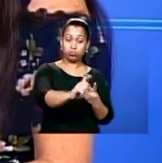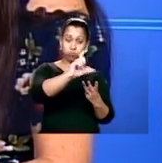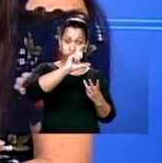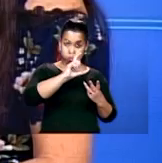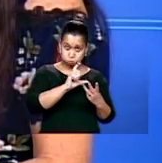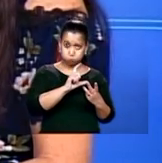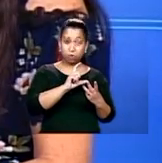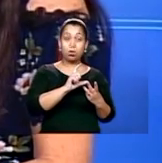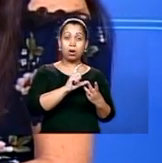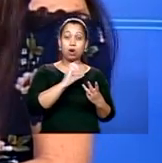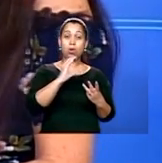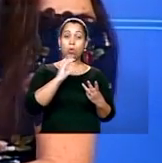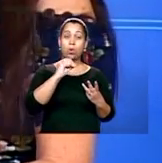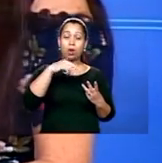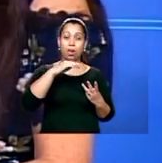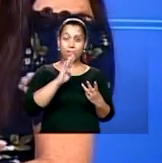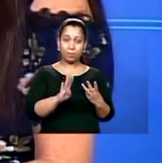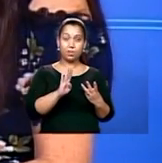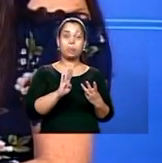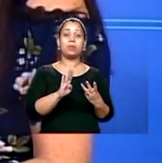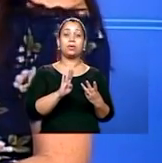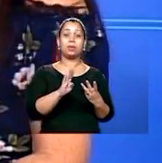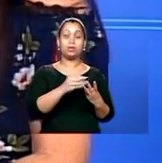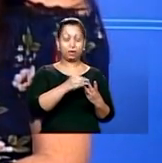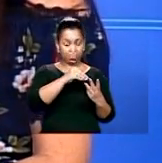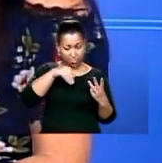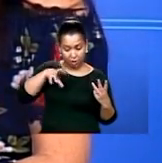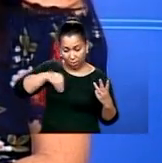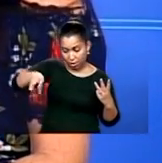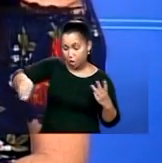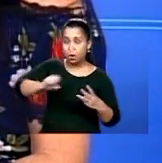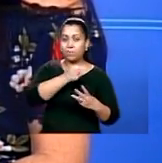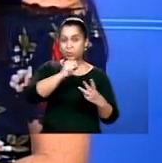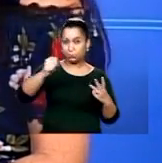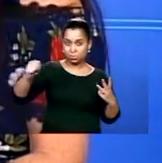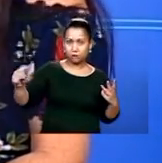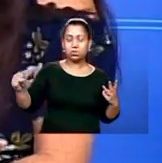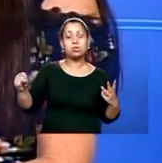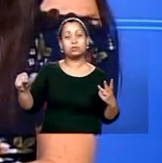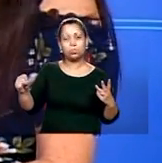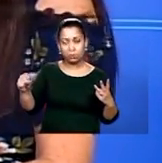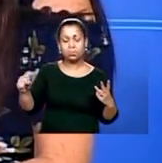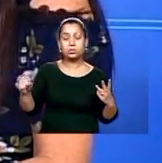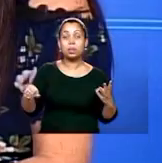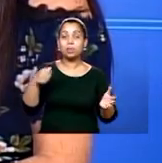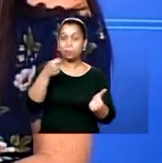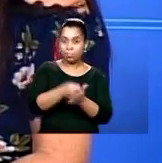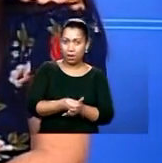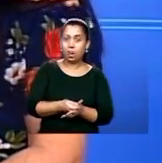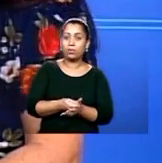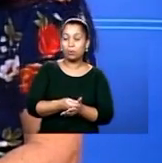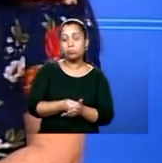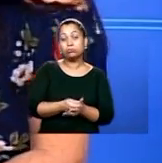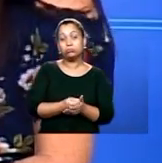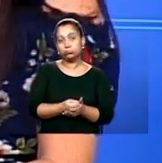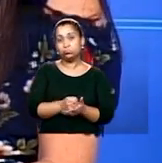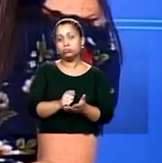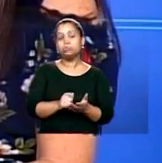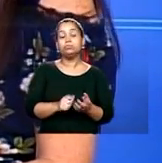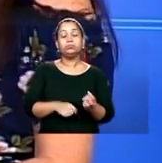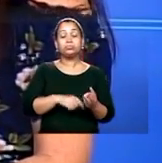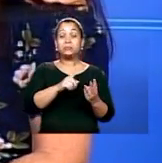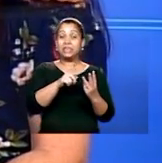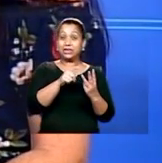para a Conab, que encaminha para as associações ou cooperativas que pagam os produtores. É só um outro